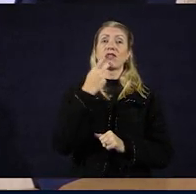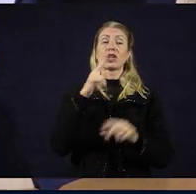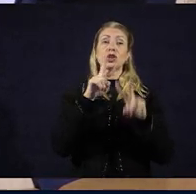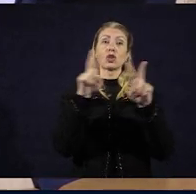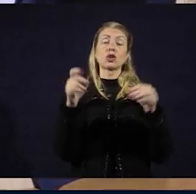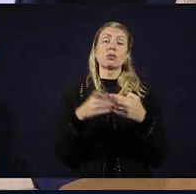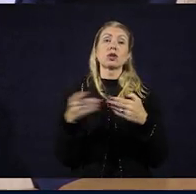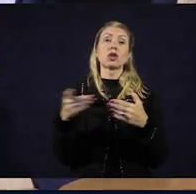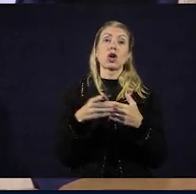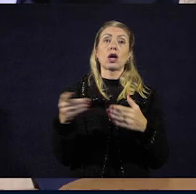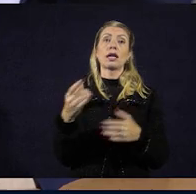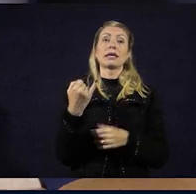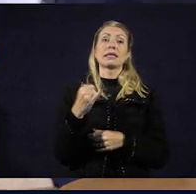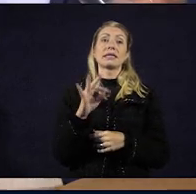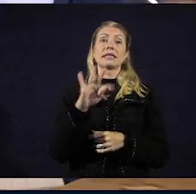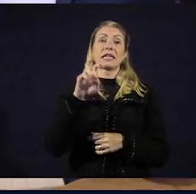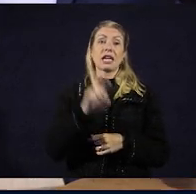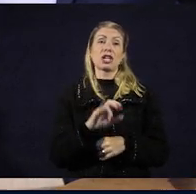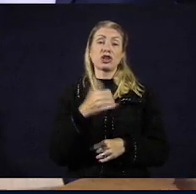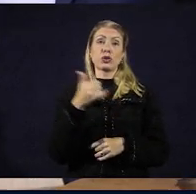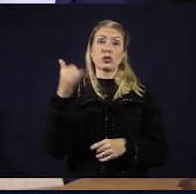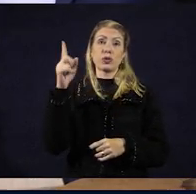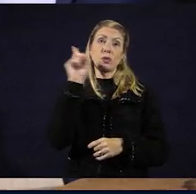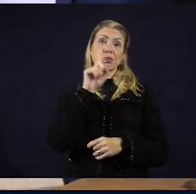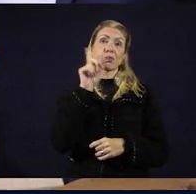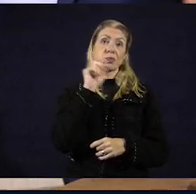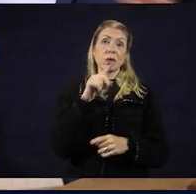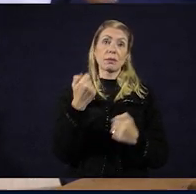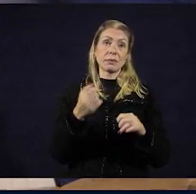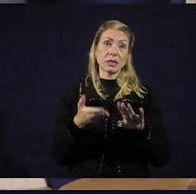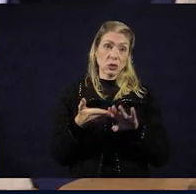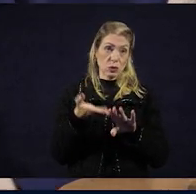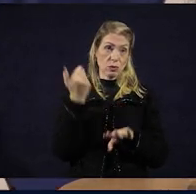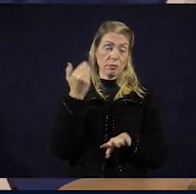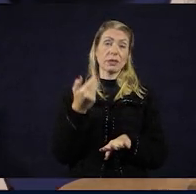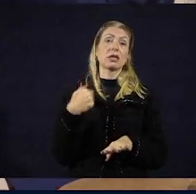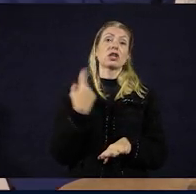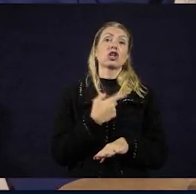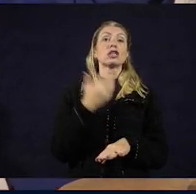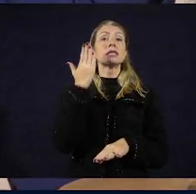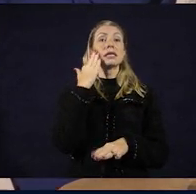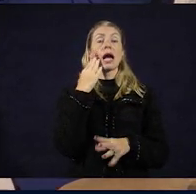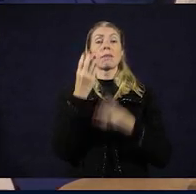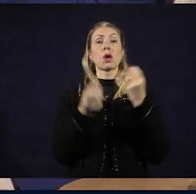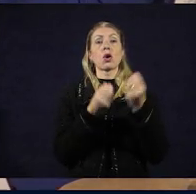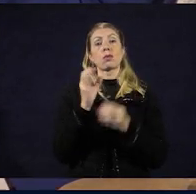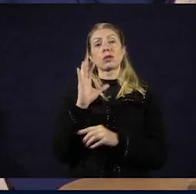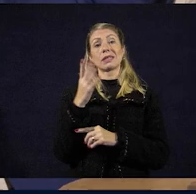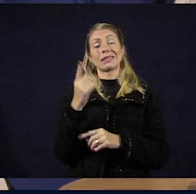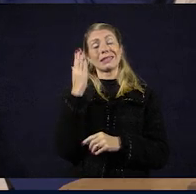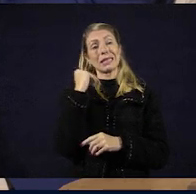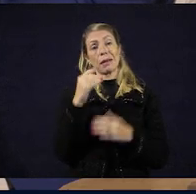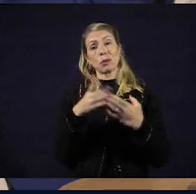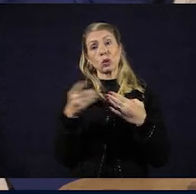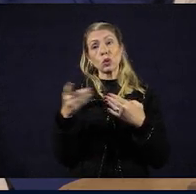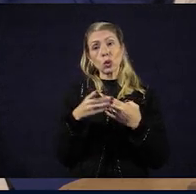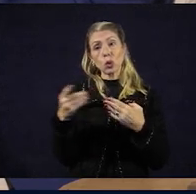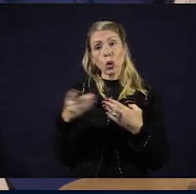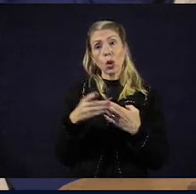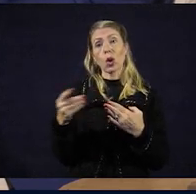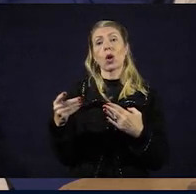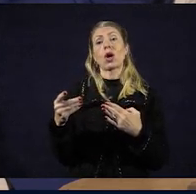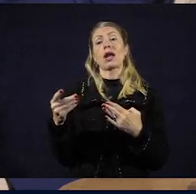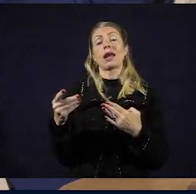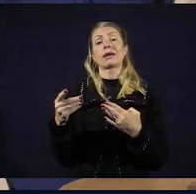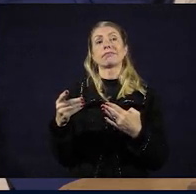dólar né então assim se a taxa de juros nos Estados Unidos vai ter que subir mais a gente sabe a direção etc o dólar apesar de estar no